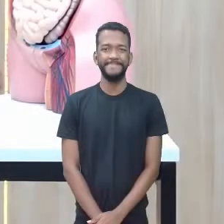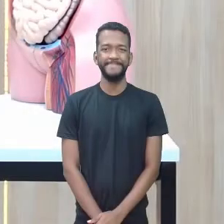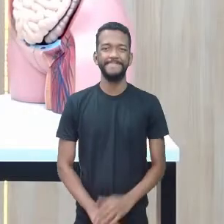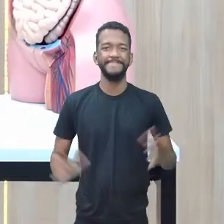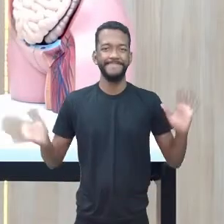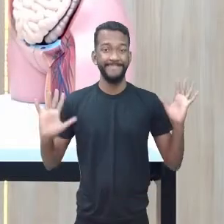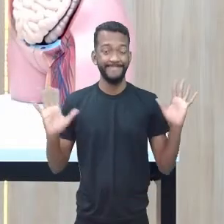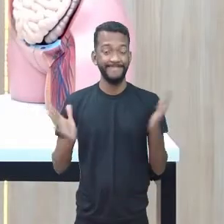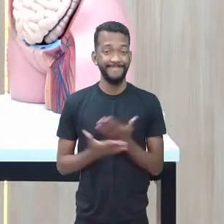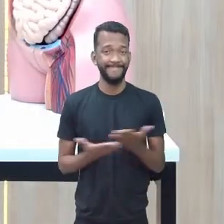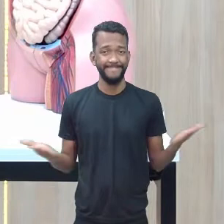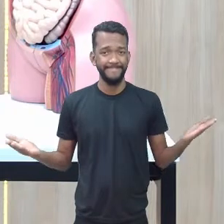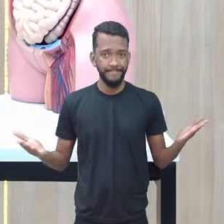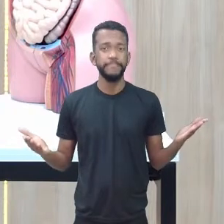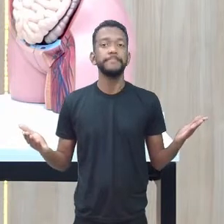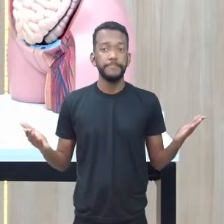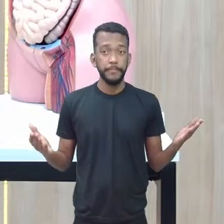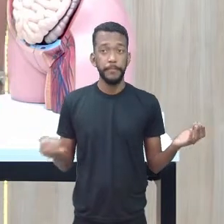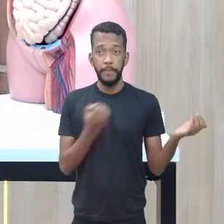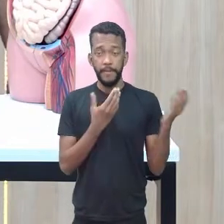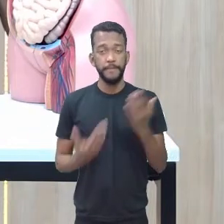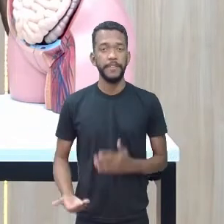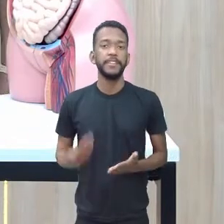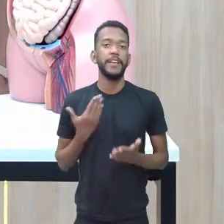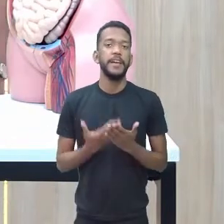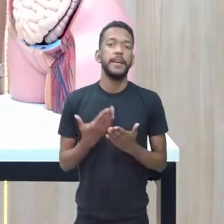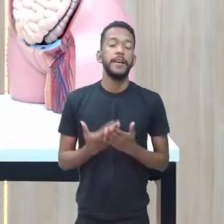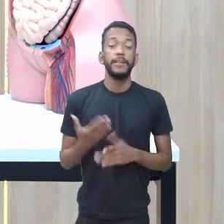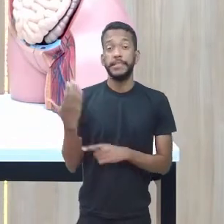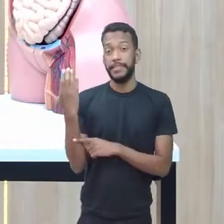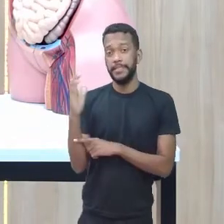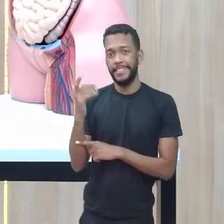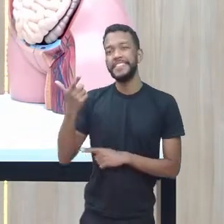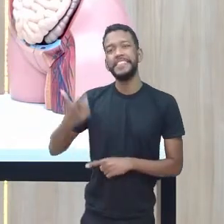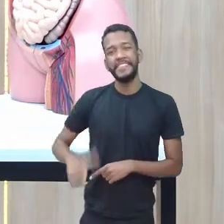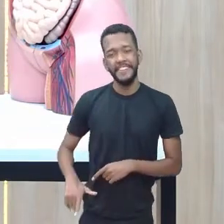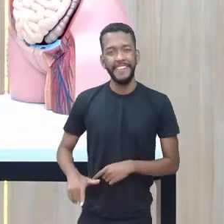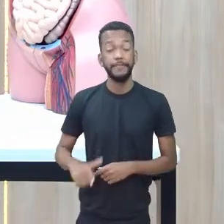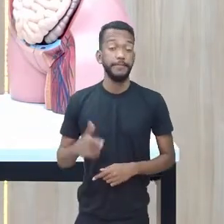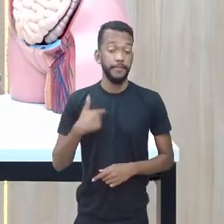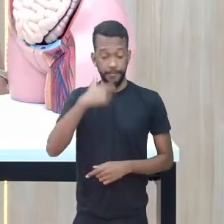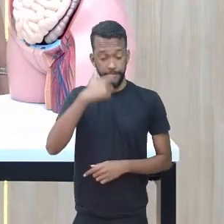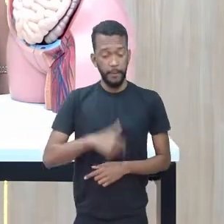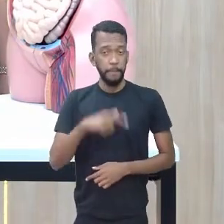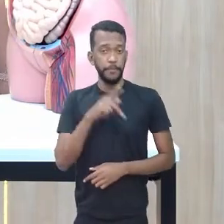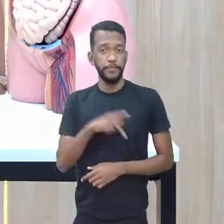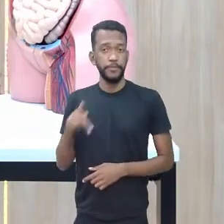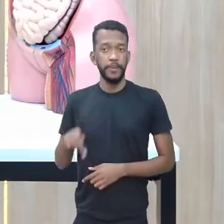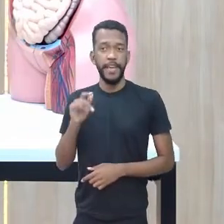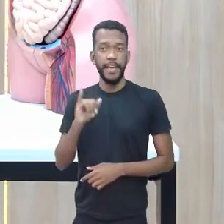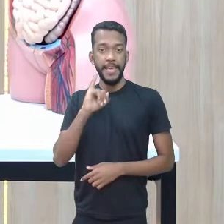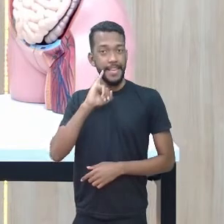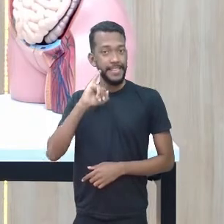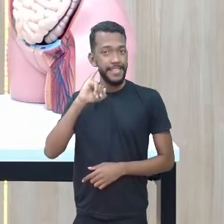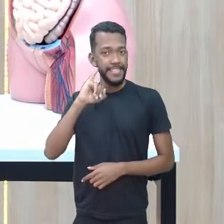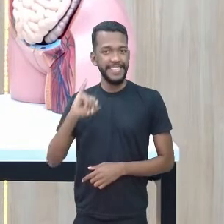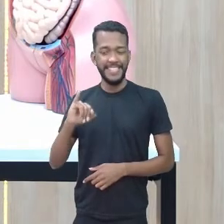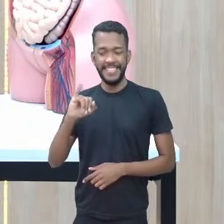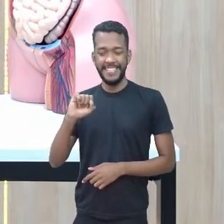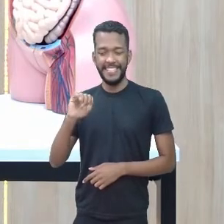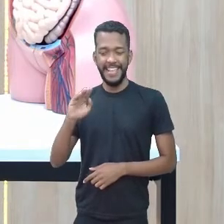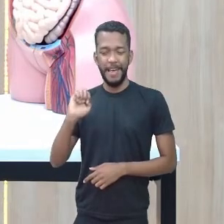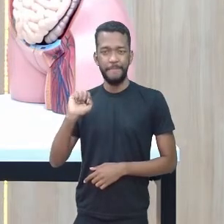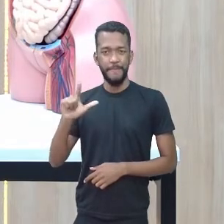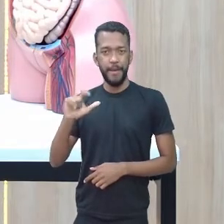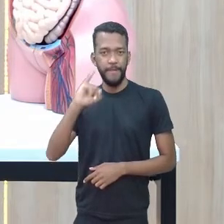Olá, pessoal! Bem-vindos a mais uma aula de ciência. Eu sou a professora Isabel e já vamos juntos continuar na nossa